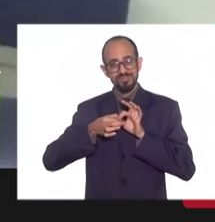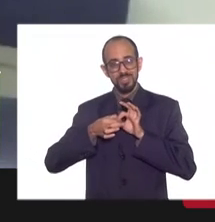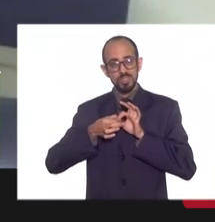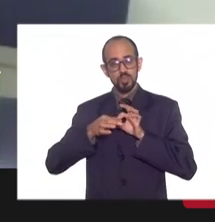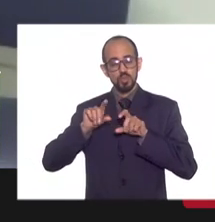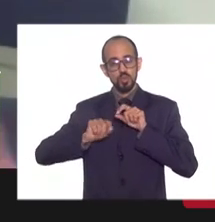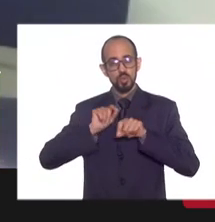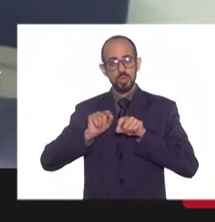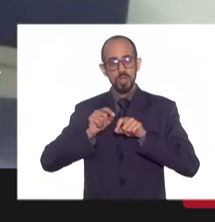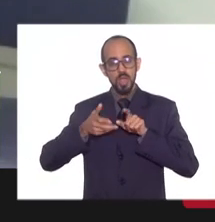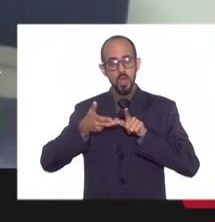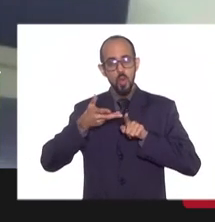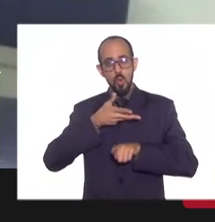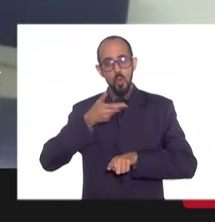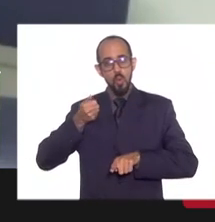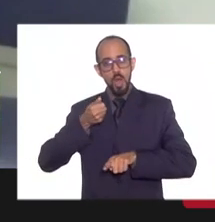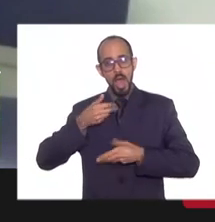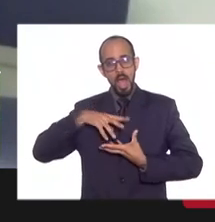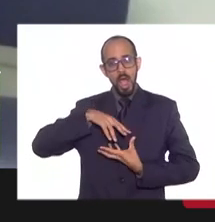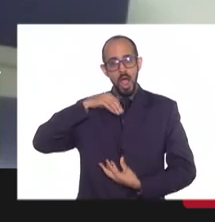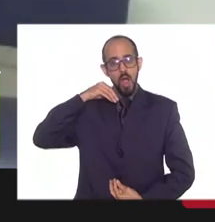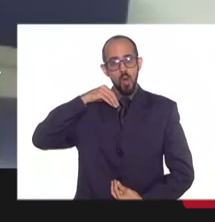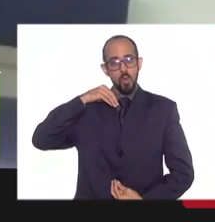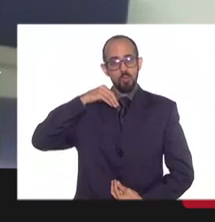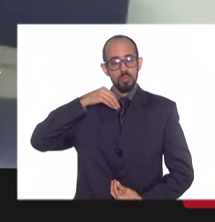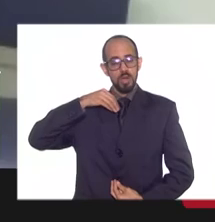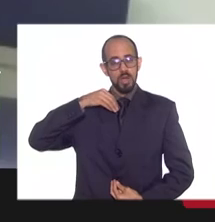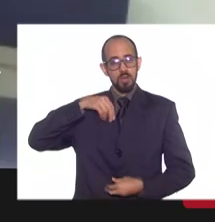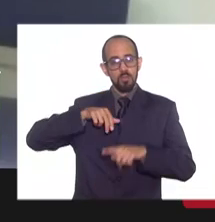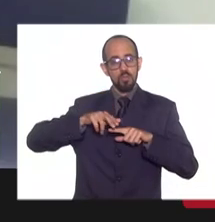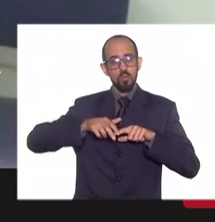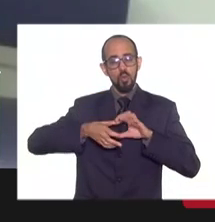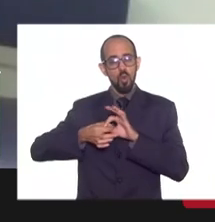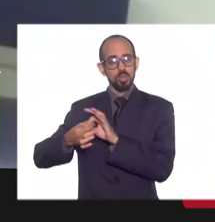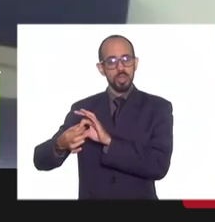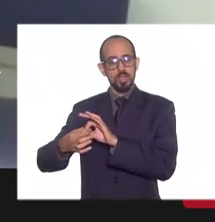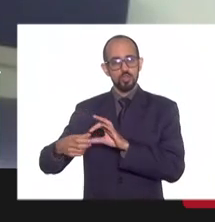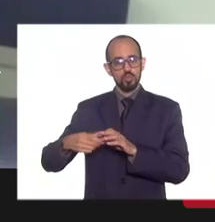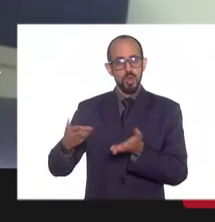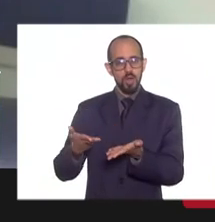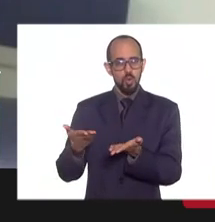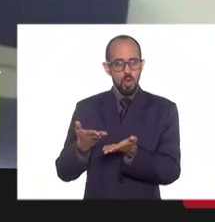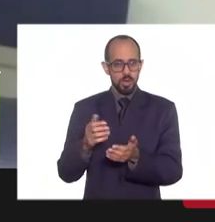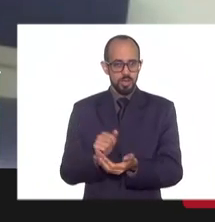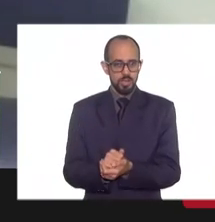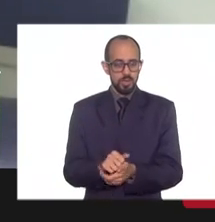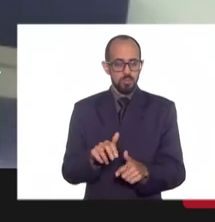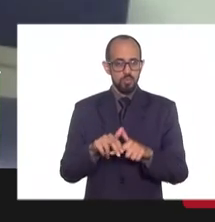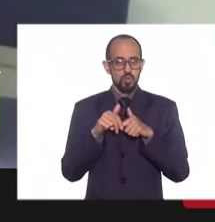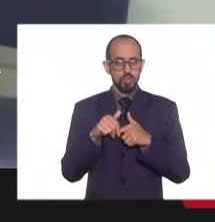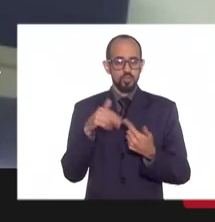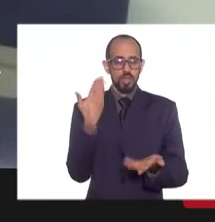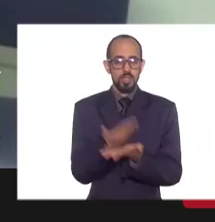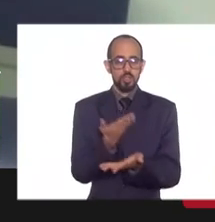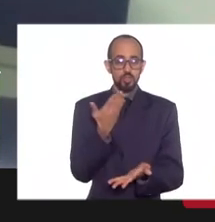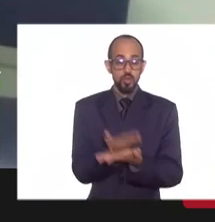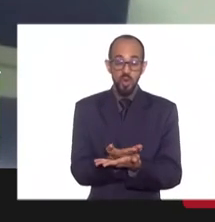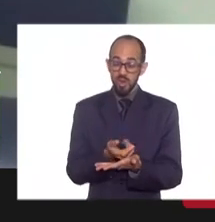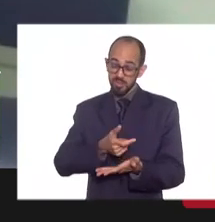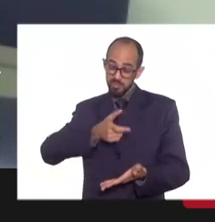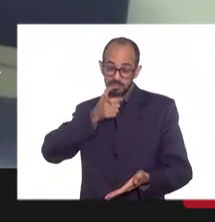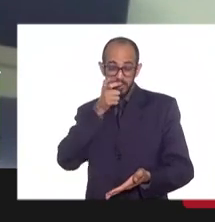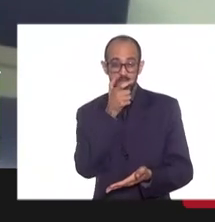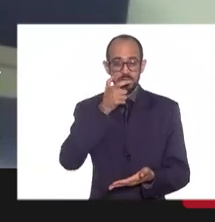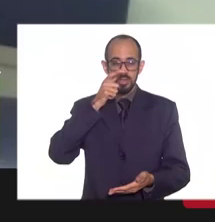diante de tudo isso que a gente tem vivido eu acho que é por isso que o apelo hoje da escola é maior ainda né